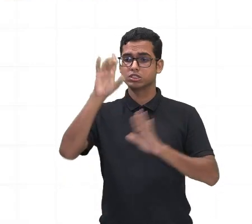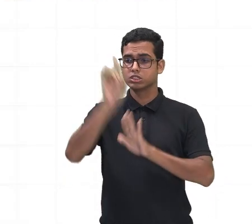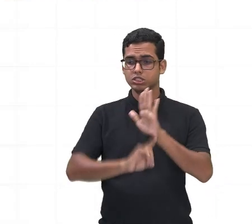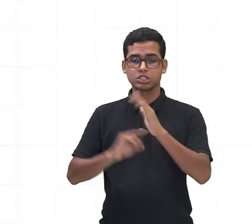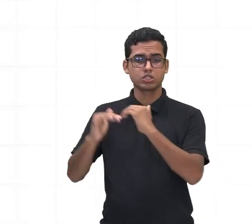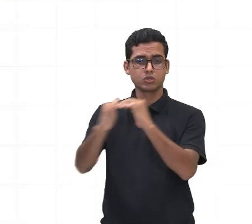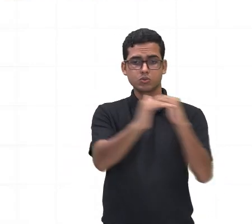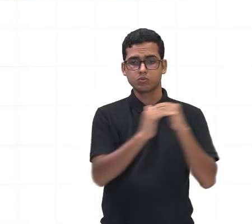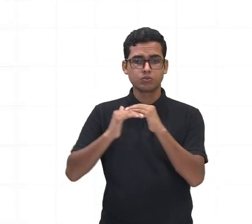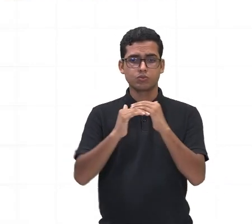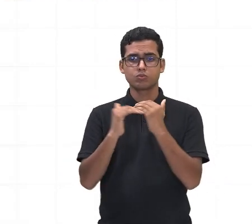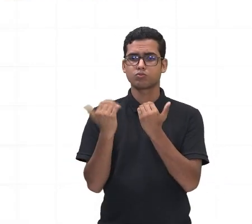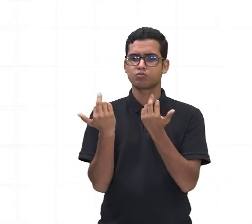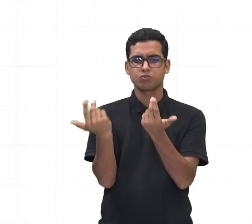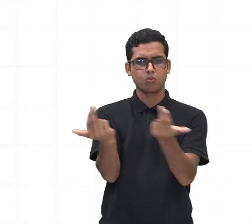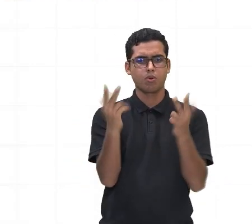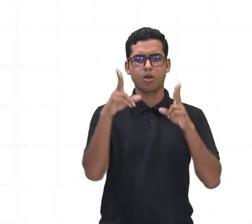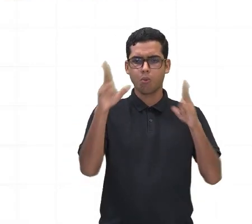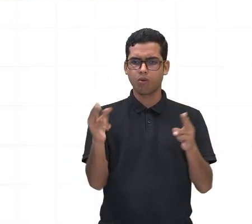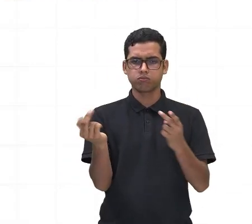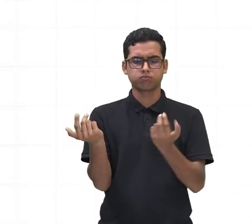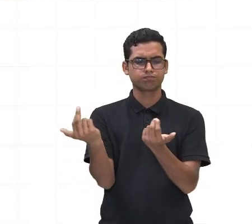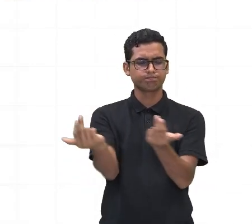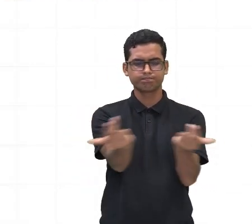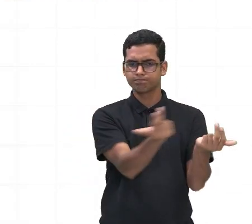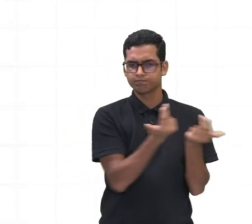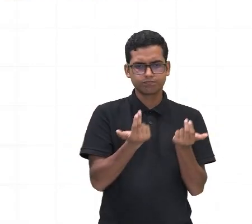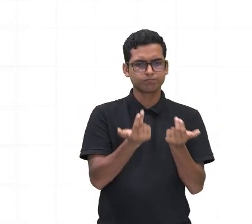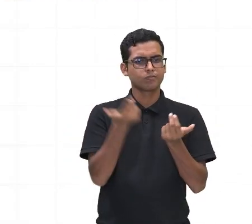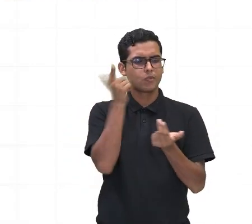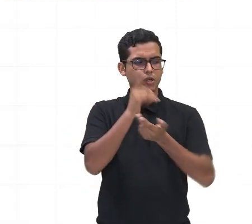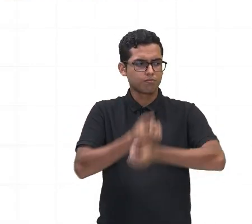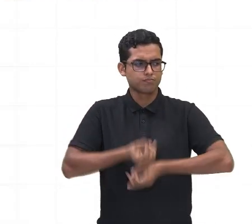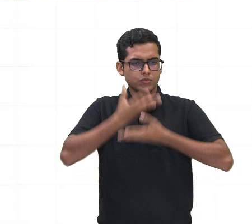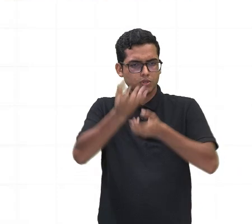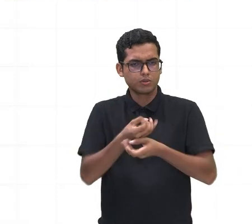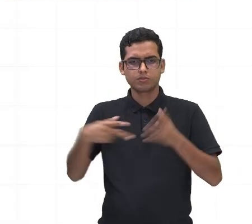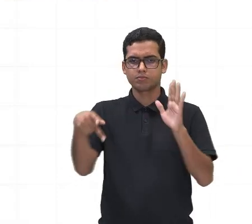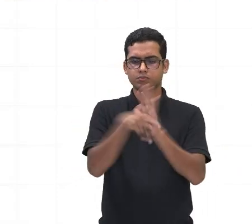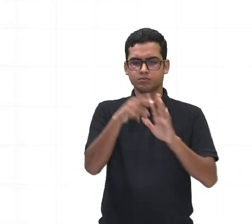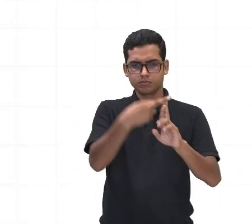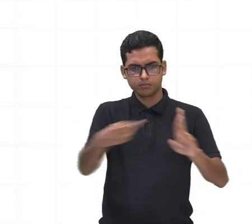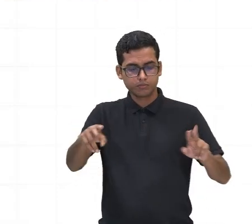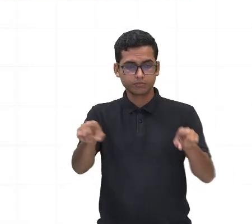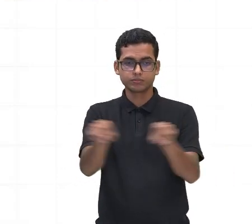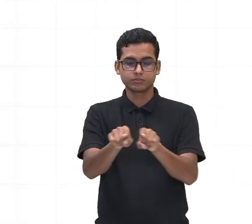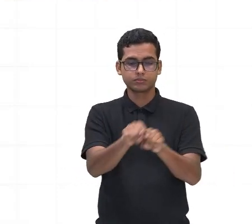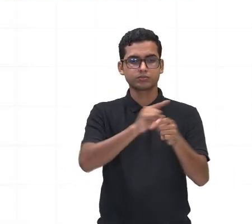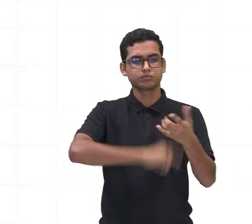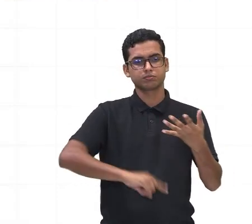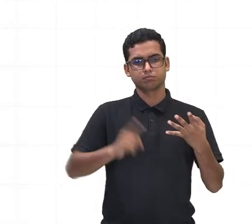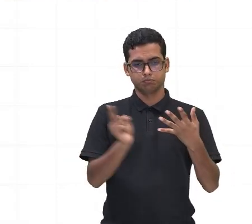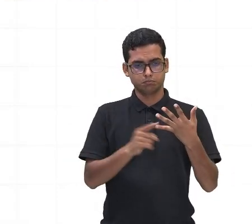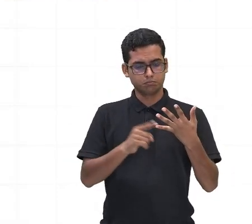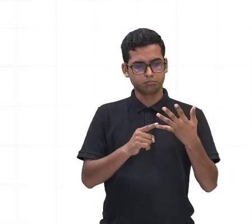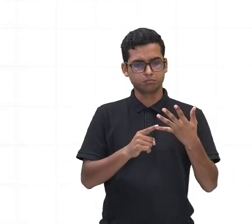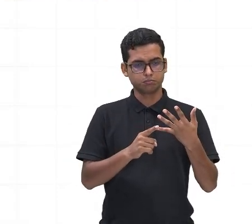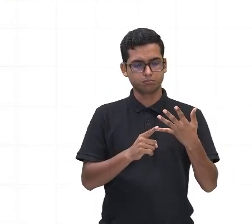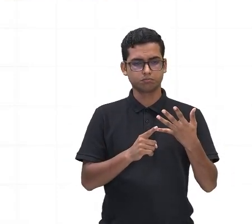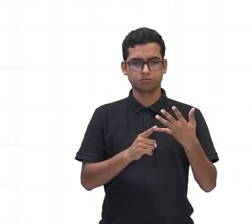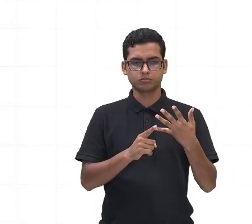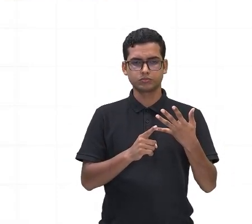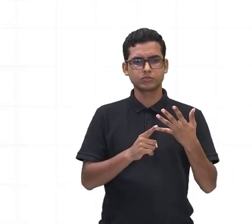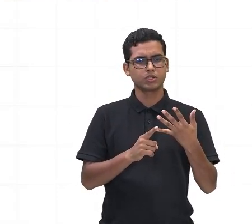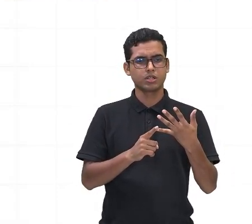se manifestar. Seguindo, a liberdade para a construção de templos e